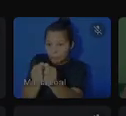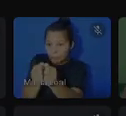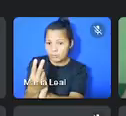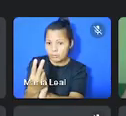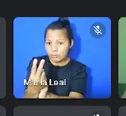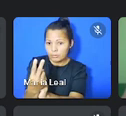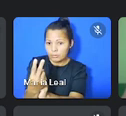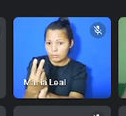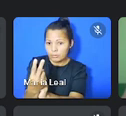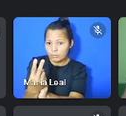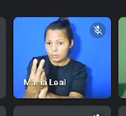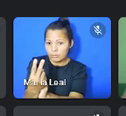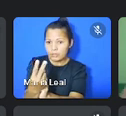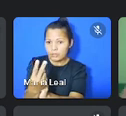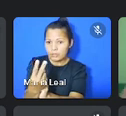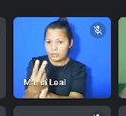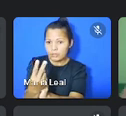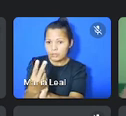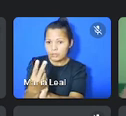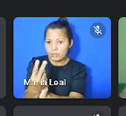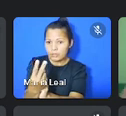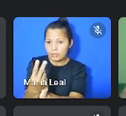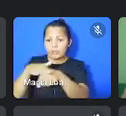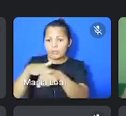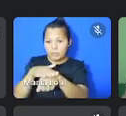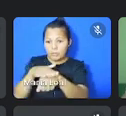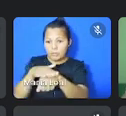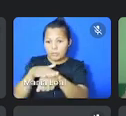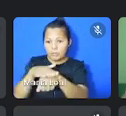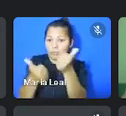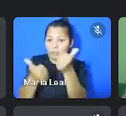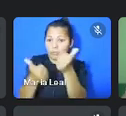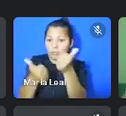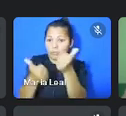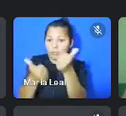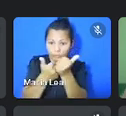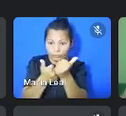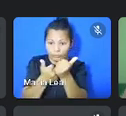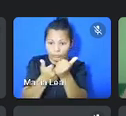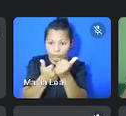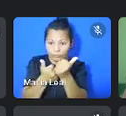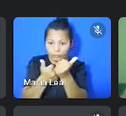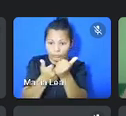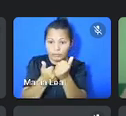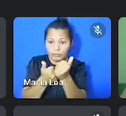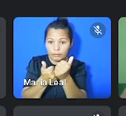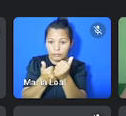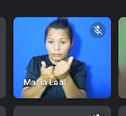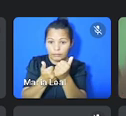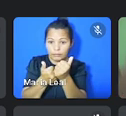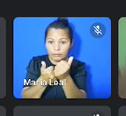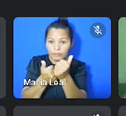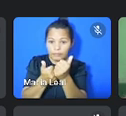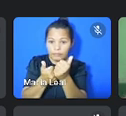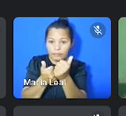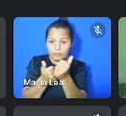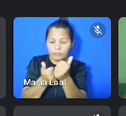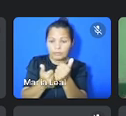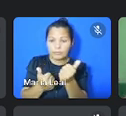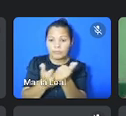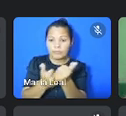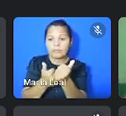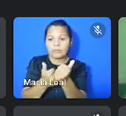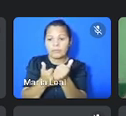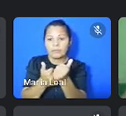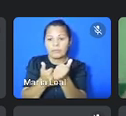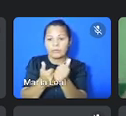tentem conversar com os tutores para ver se eles entram num acordo, né, os tutores